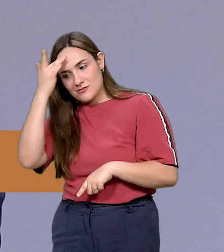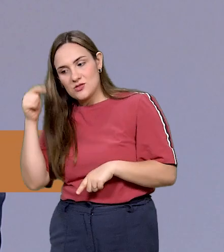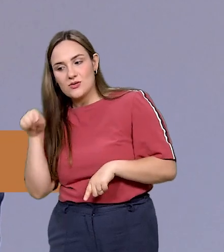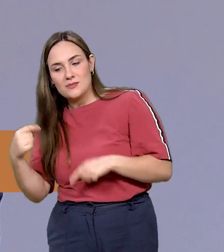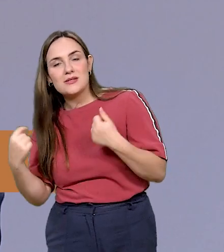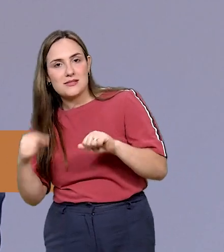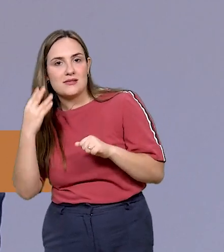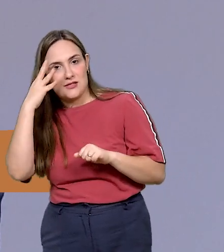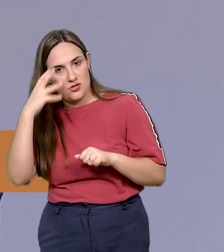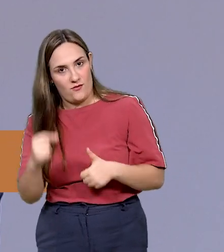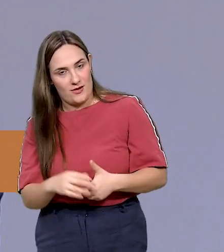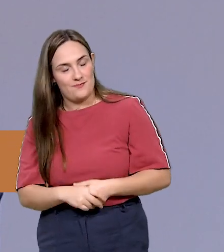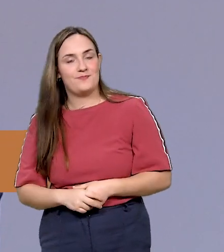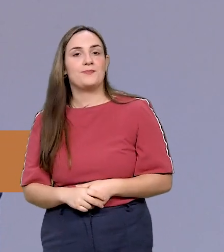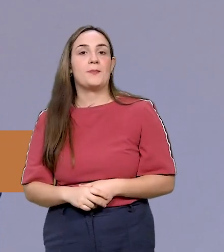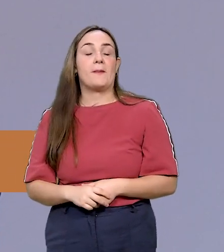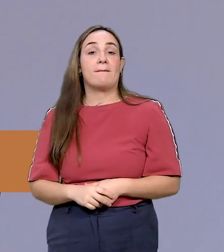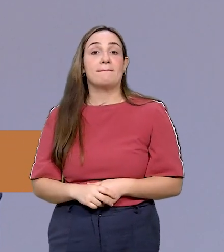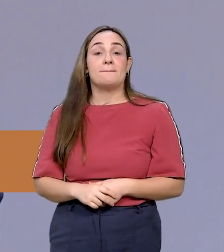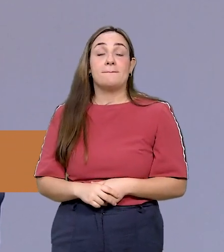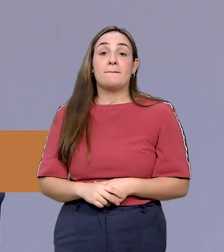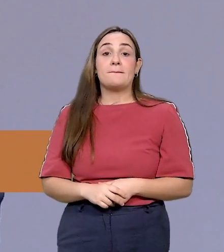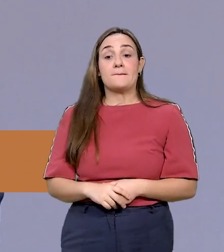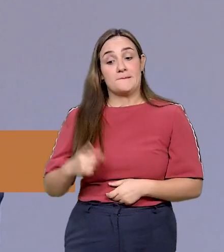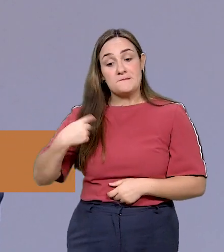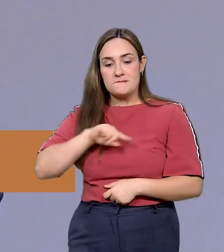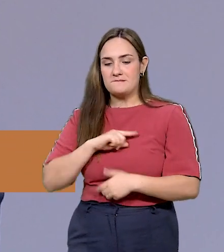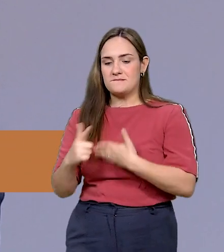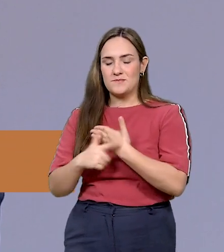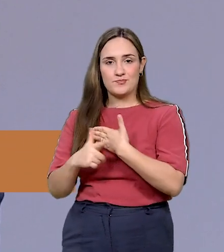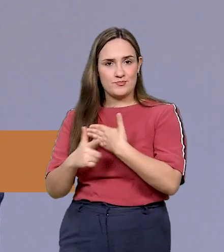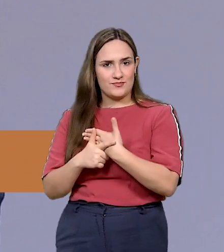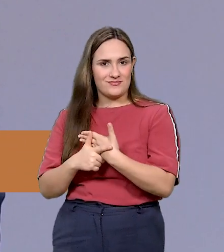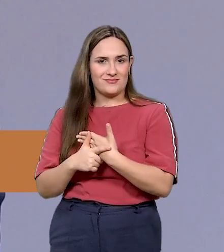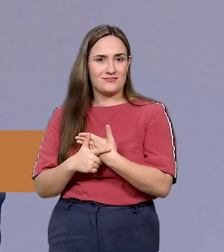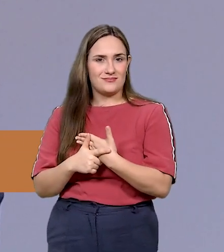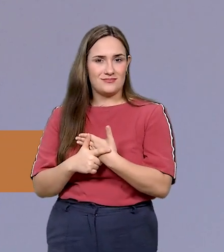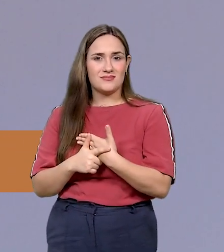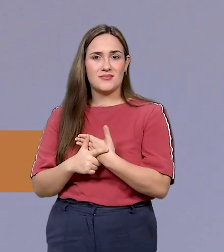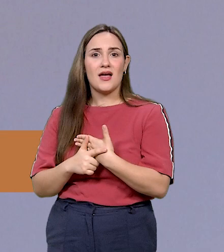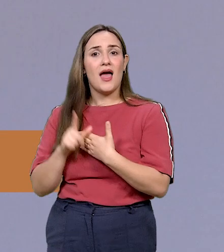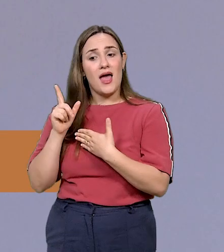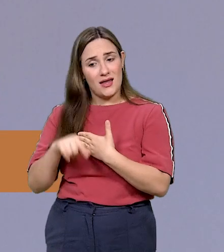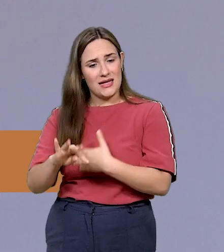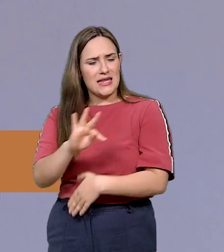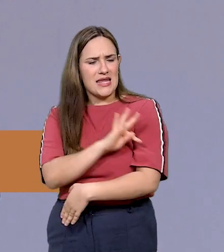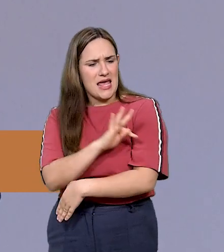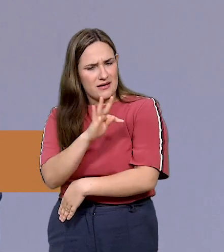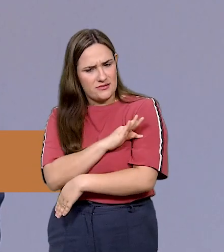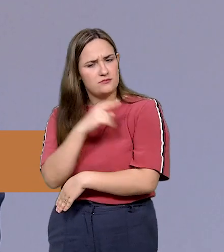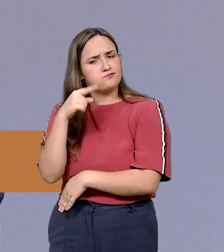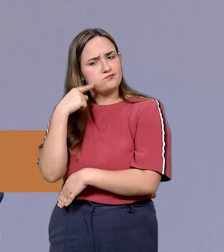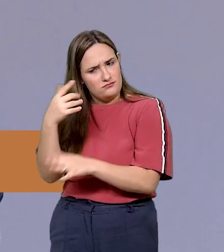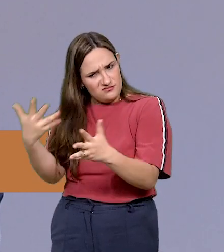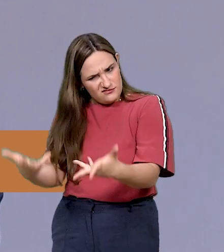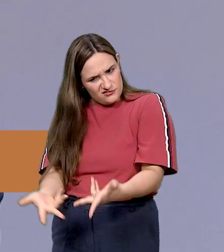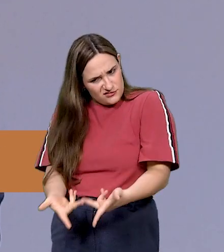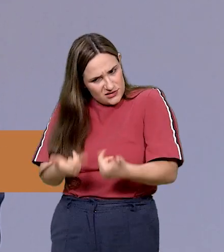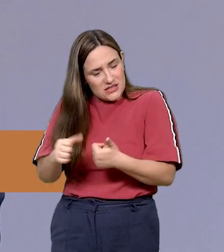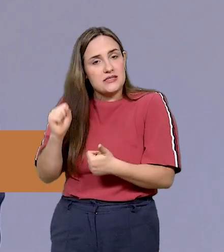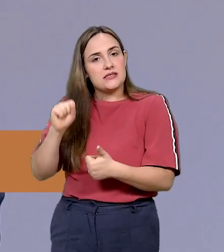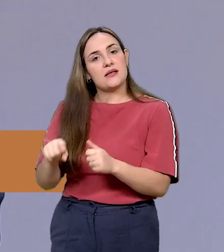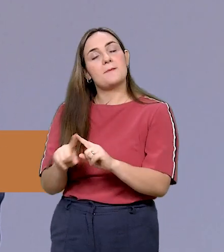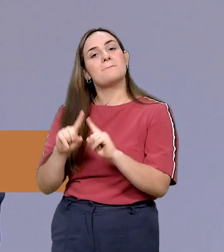que tem uma demanda da vida. Então, o nosso papel, não só essa parte técnica, essa parte jurídica, o